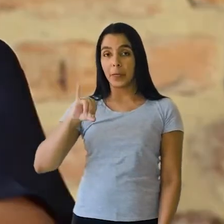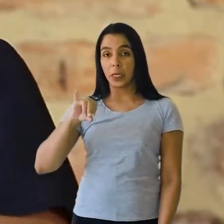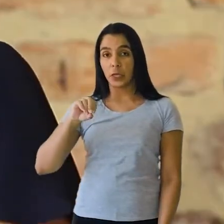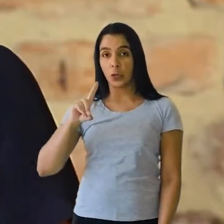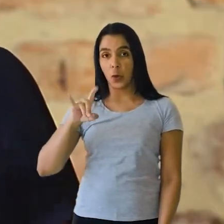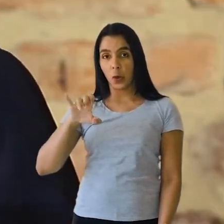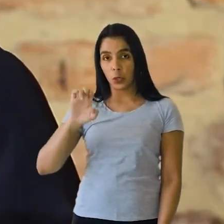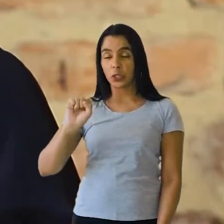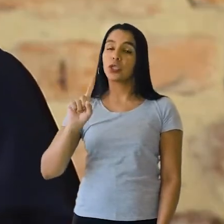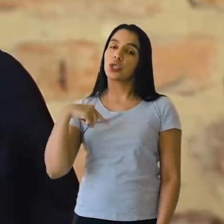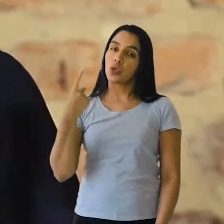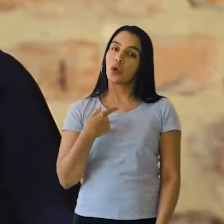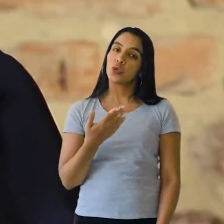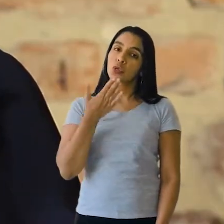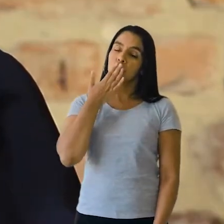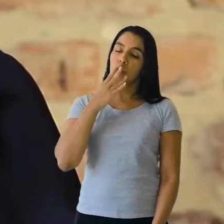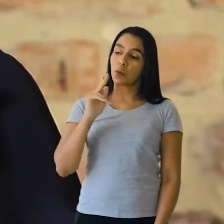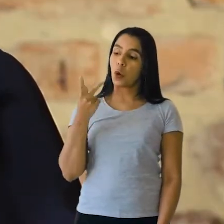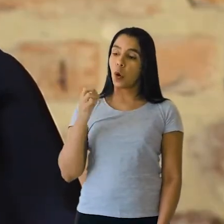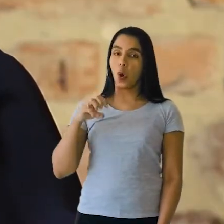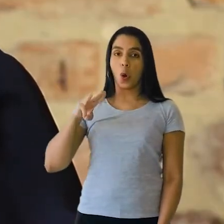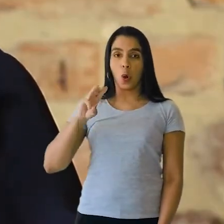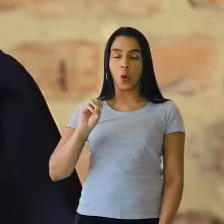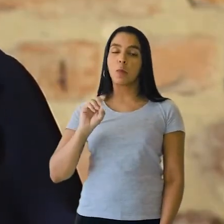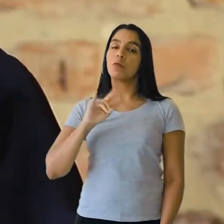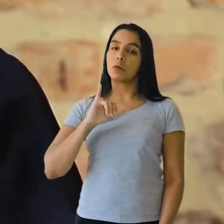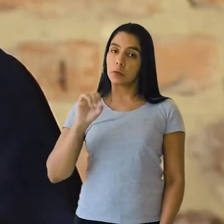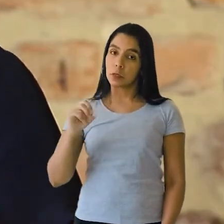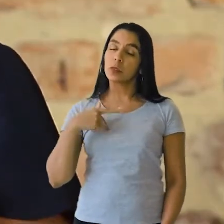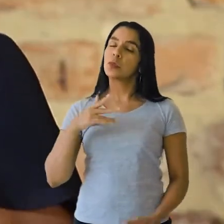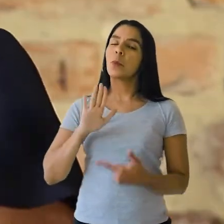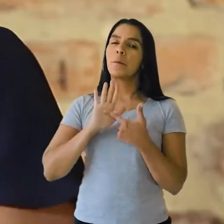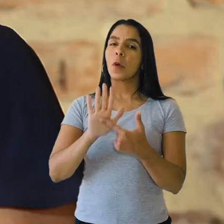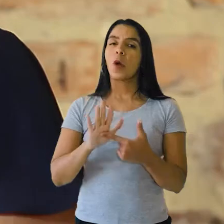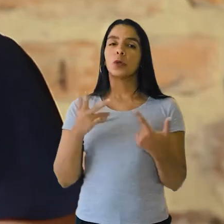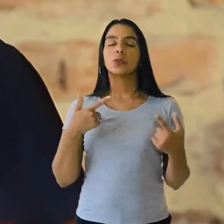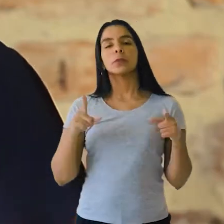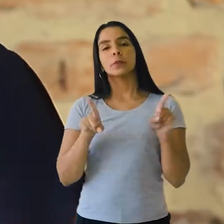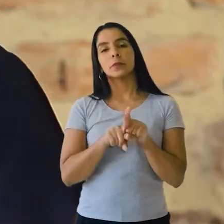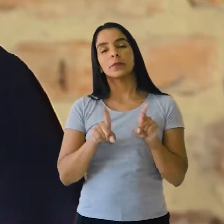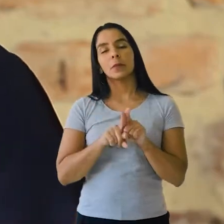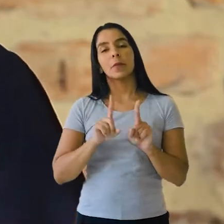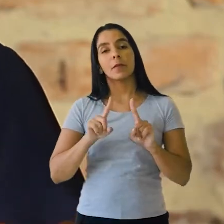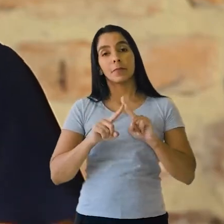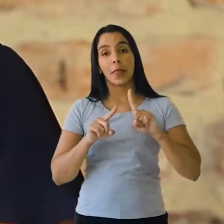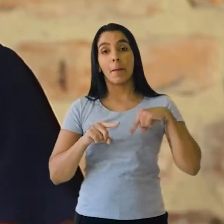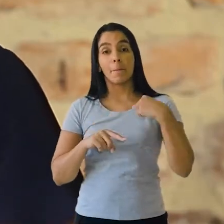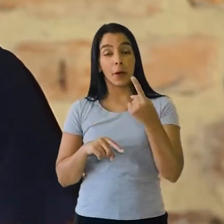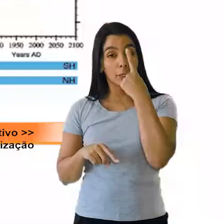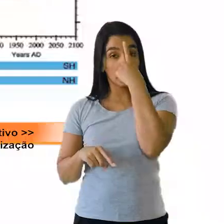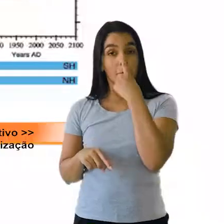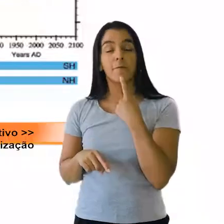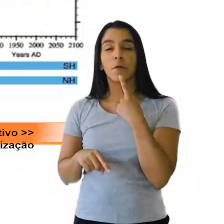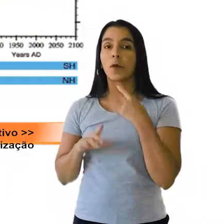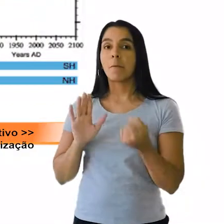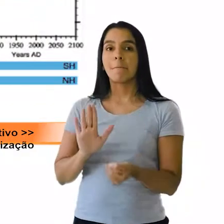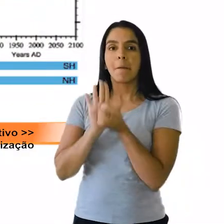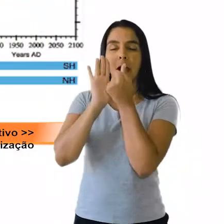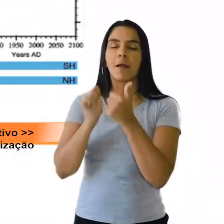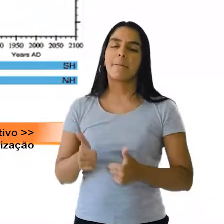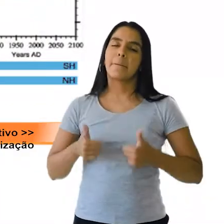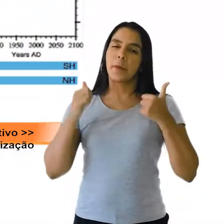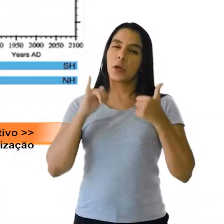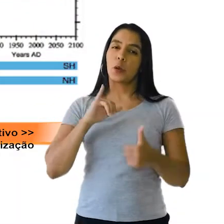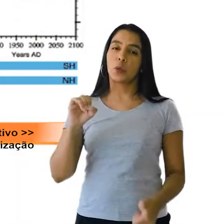hominoides e ao gênero Homo, né, ao nosso gênero. Então, isso de alguma maneira ilustra, e